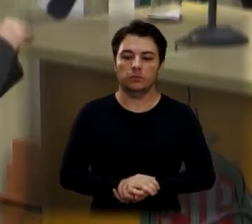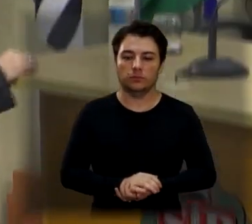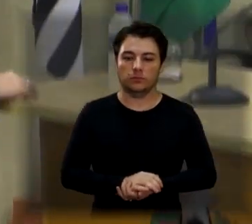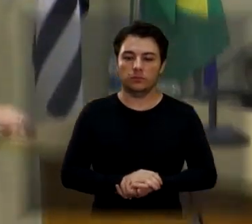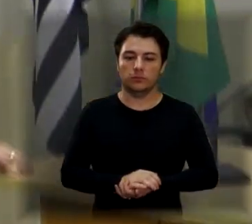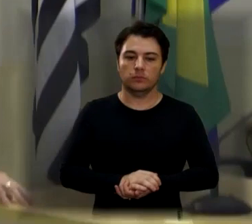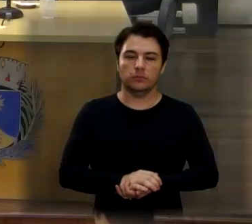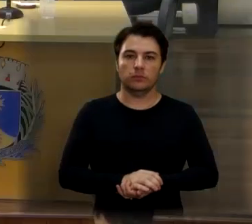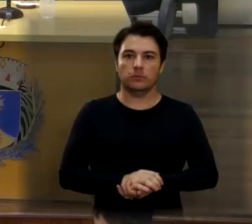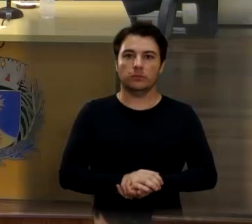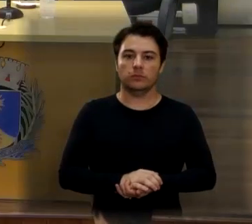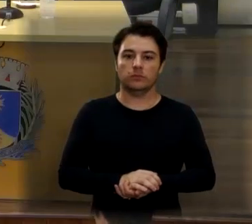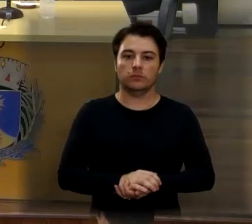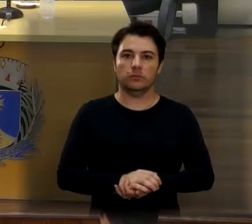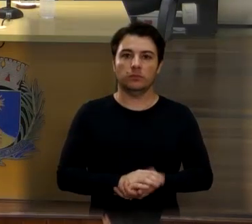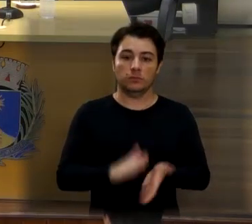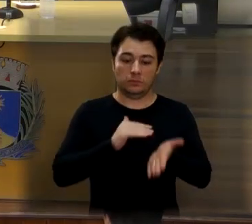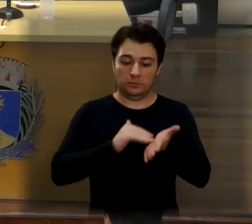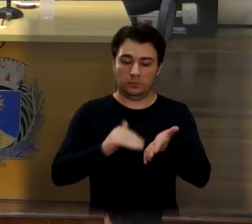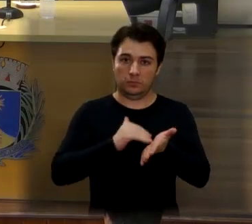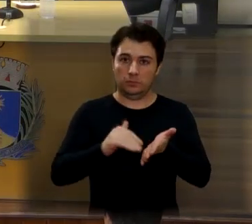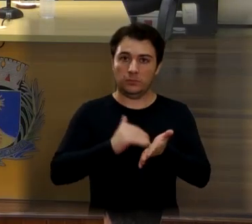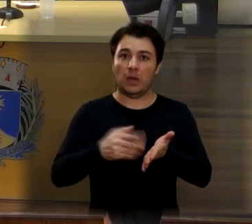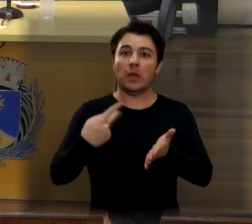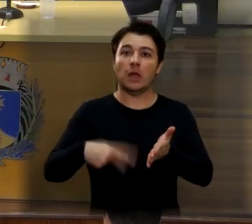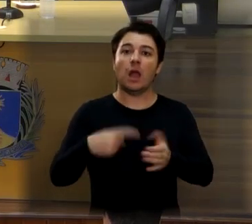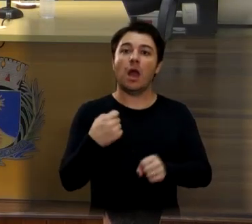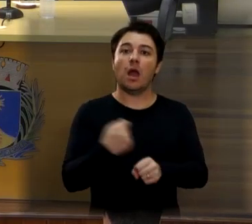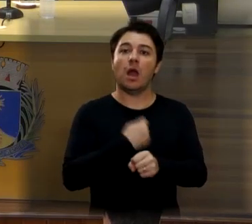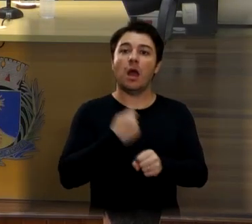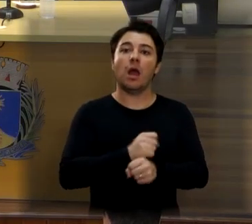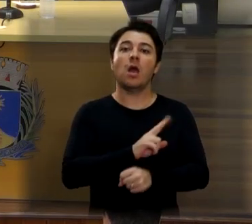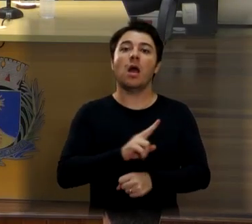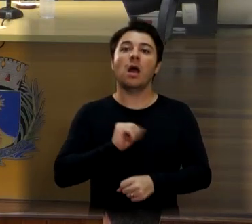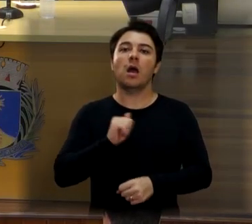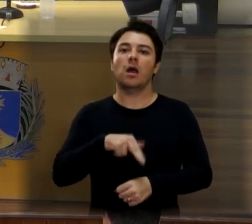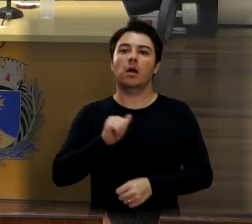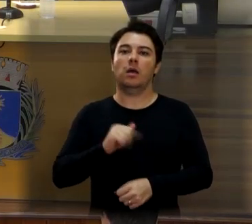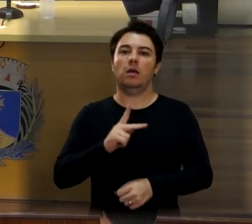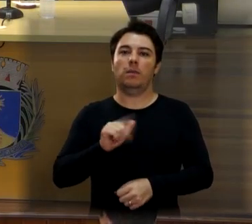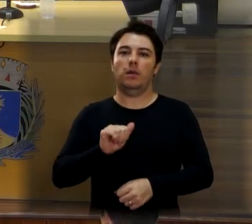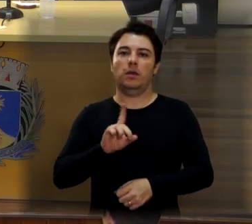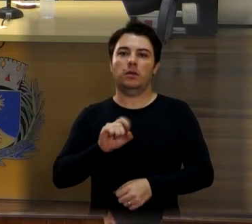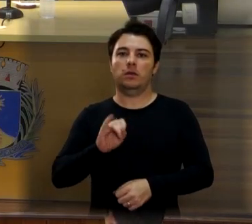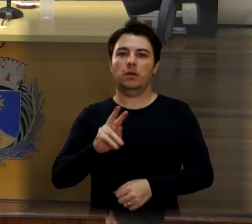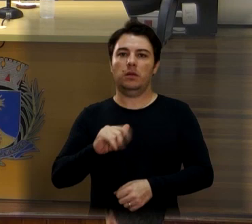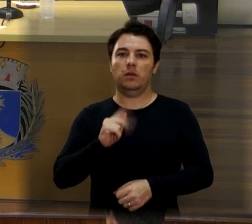a secretaria municipal de obras e serviços públicos Ana Padilha